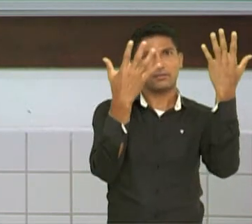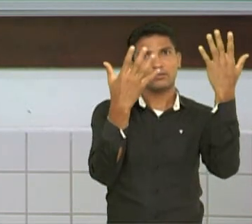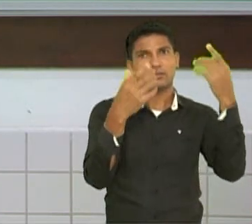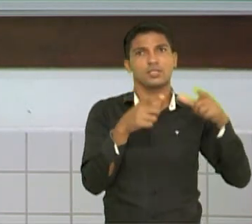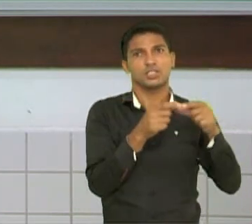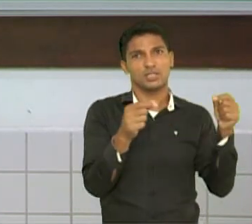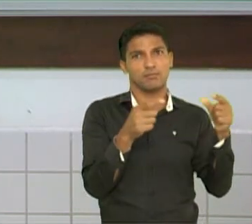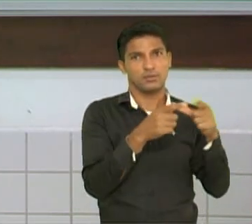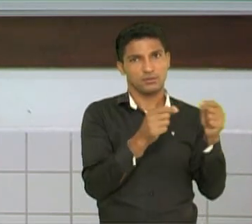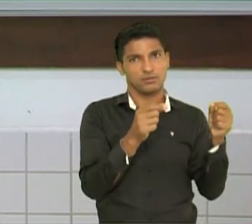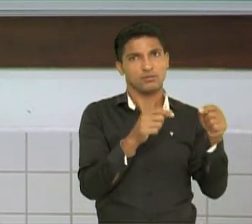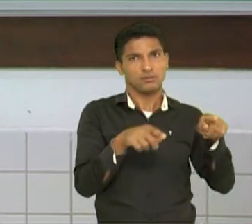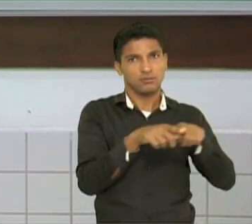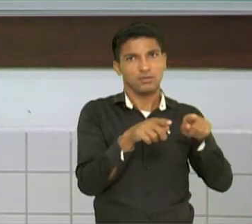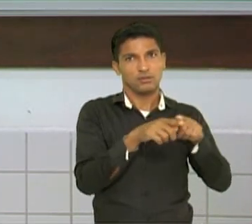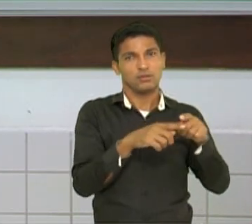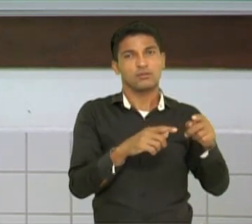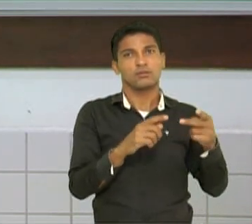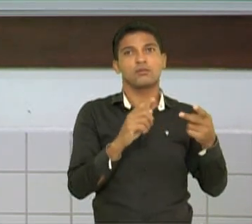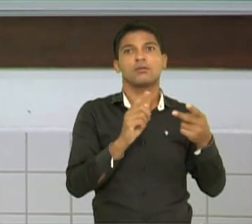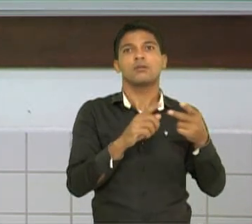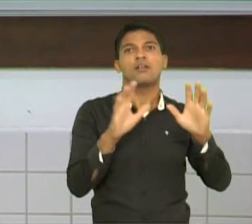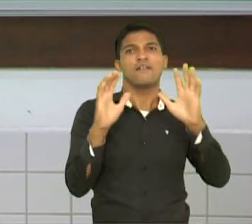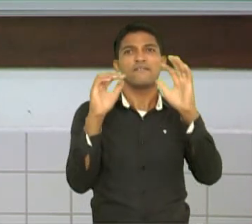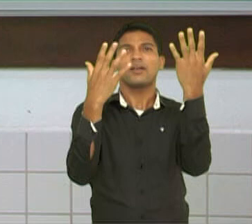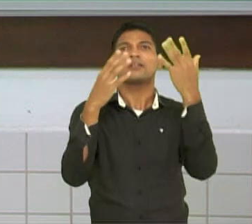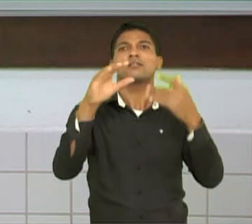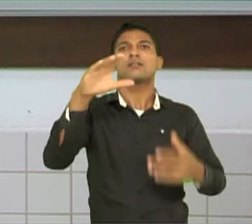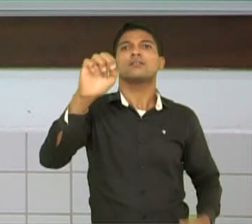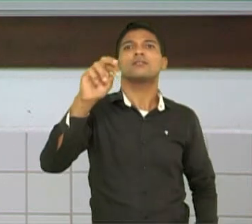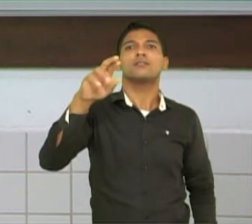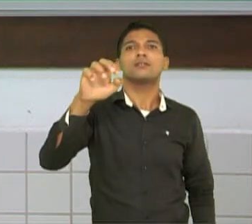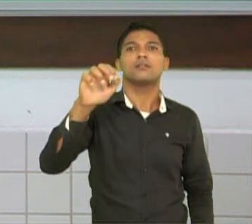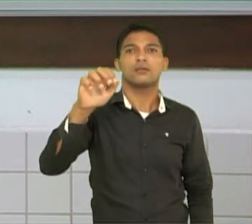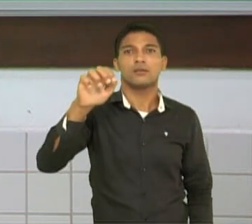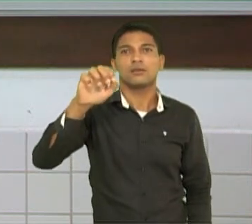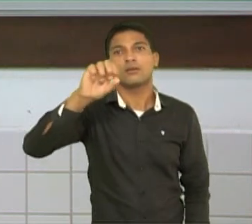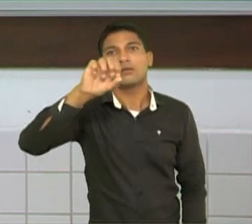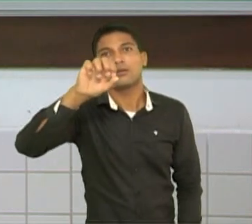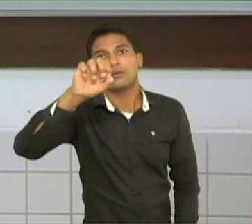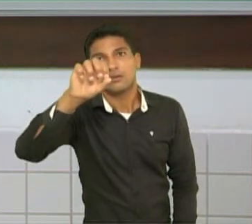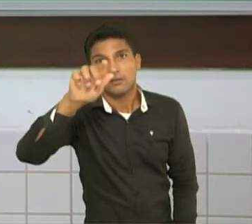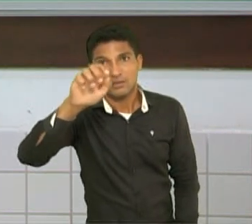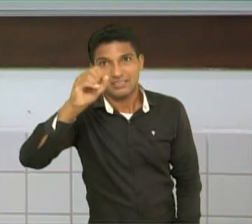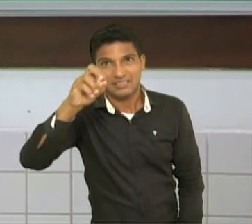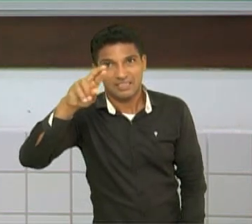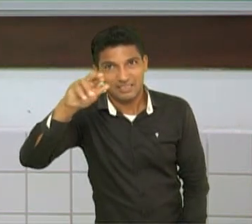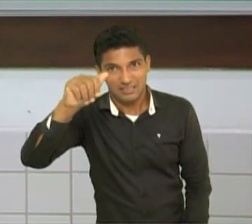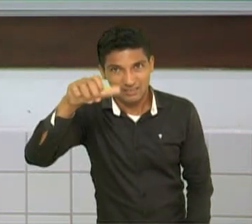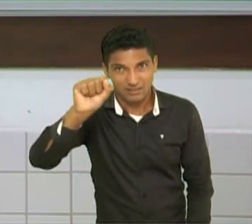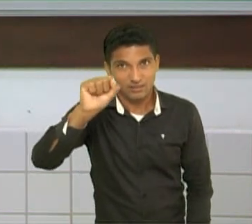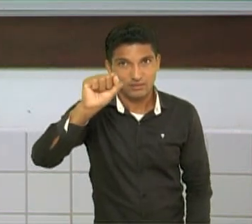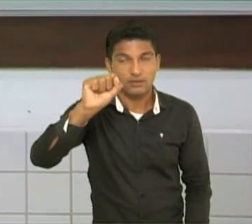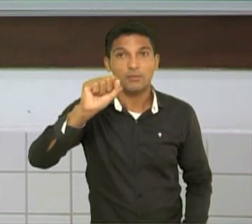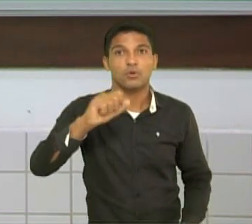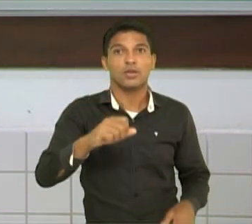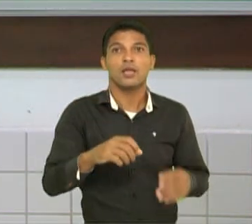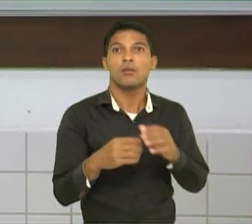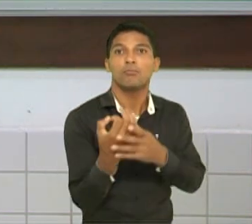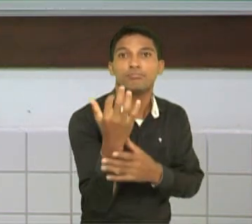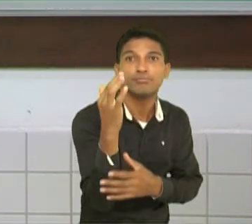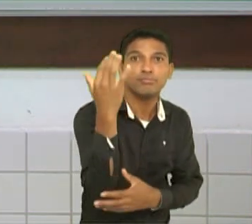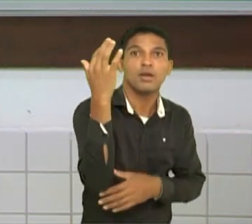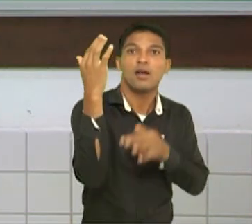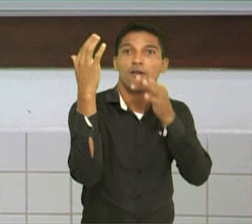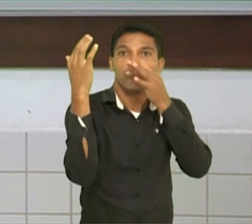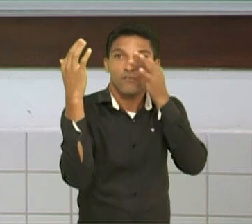do ano, festa das cerejeiras, quando as cerejeiras têm as suas flores, é um momento muito bonito, e toda a